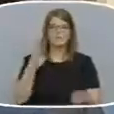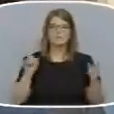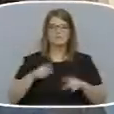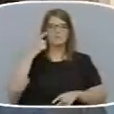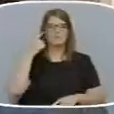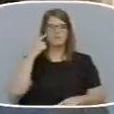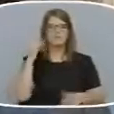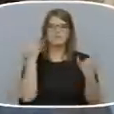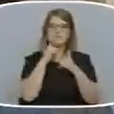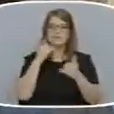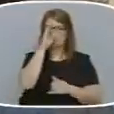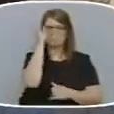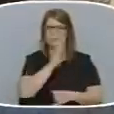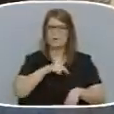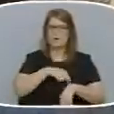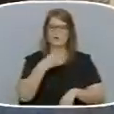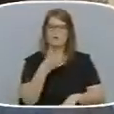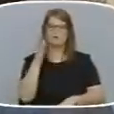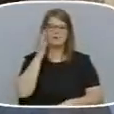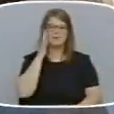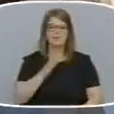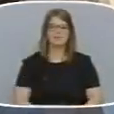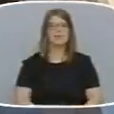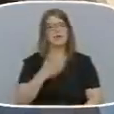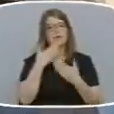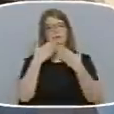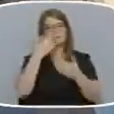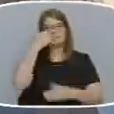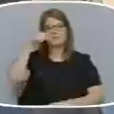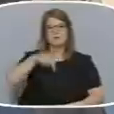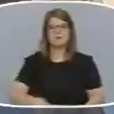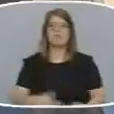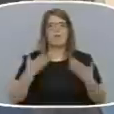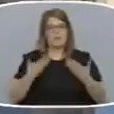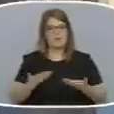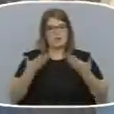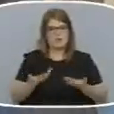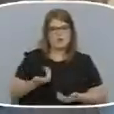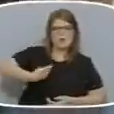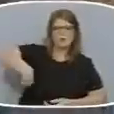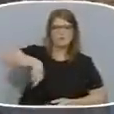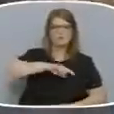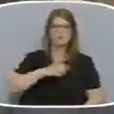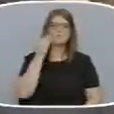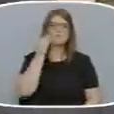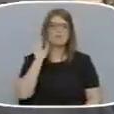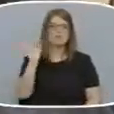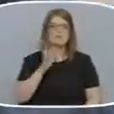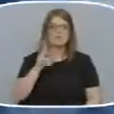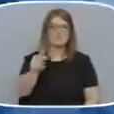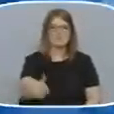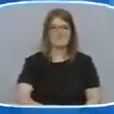muita alegria. Já sabe, sempre a partir das 4 da tarde. Muito obrigado pela preferência. Agora. Agora é nós. Até amanhã.